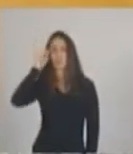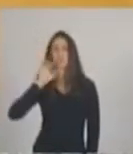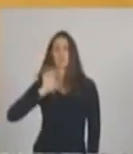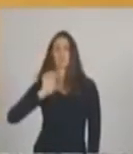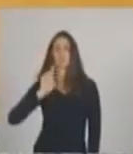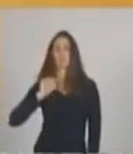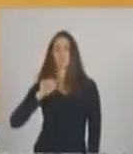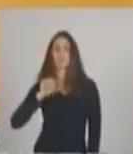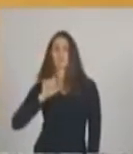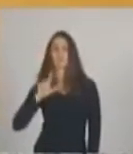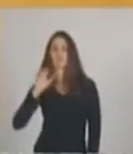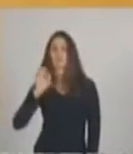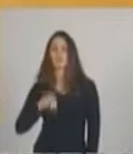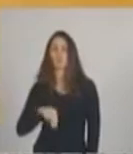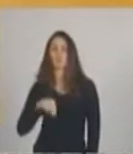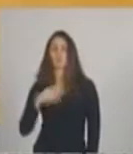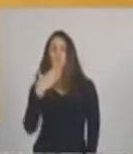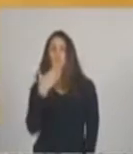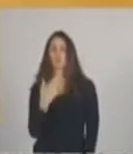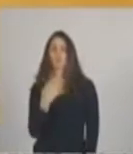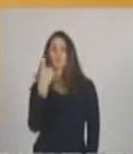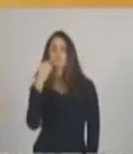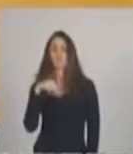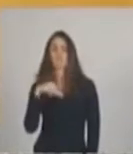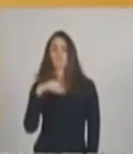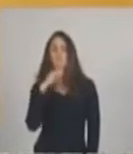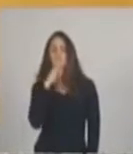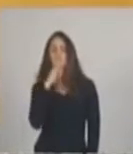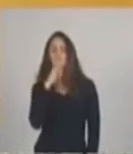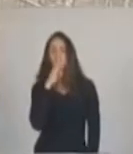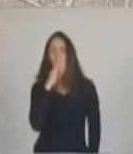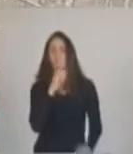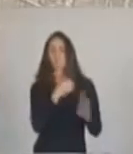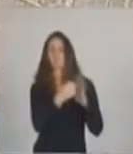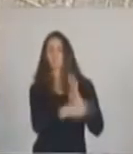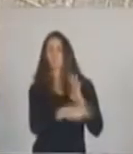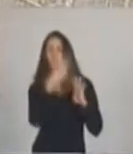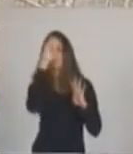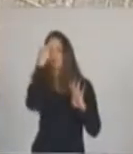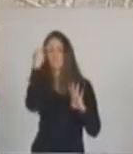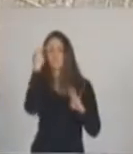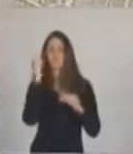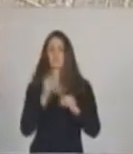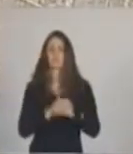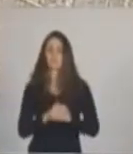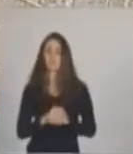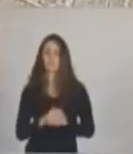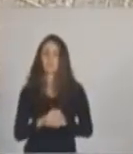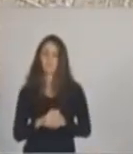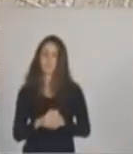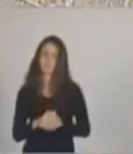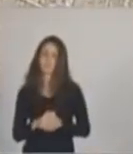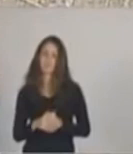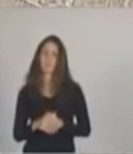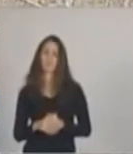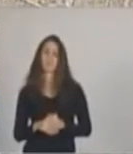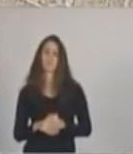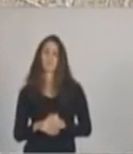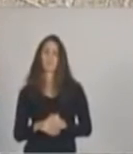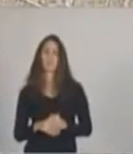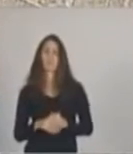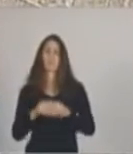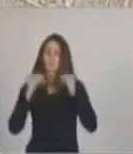de pedir um minuto de silêncio para essas quatro pessoas. Um minuto de silêncio, então, as solicitações. Presidente.